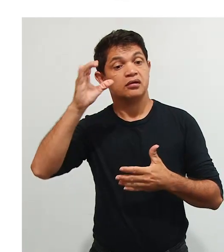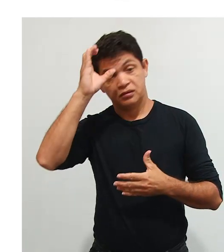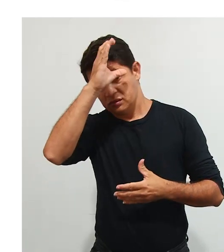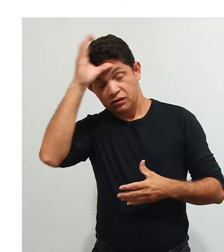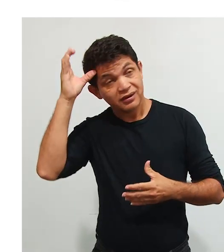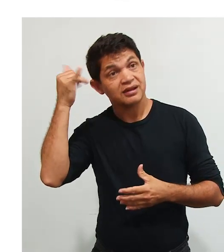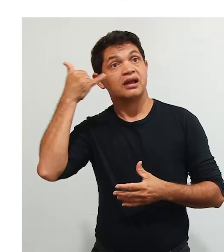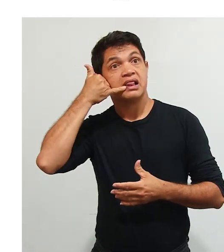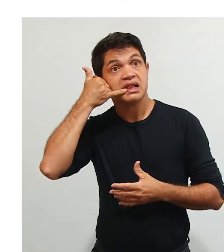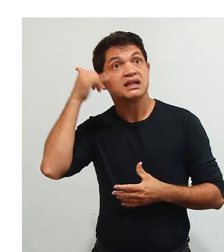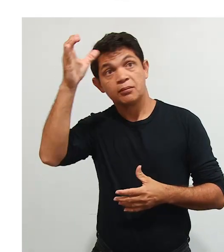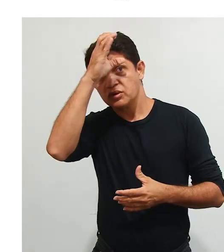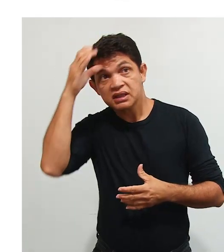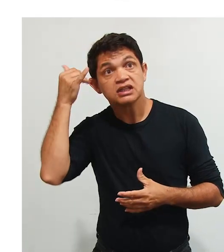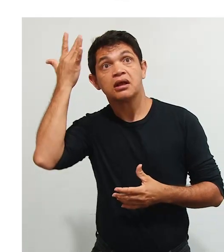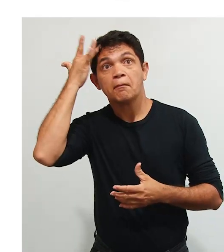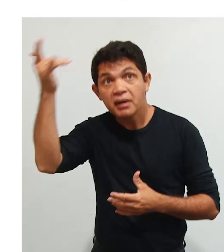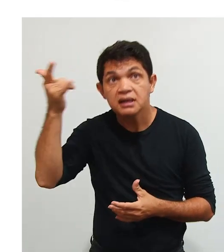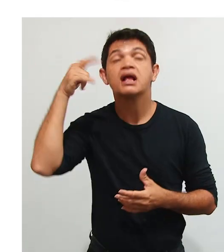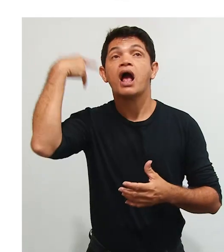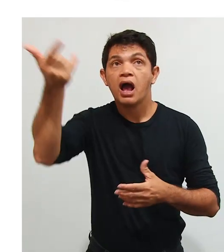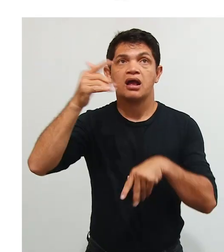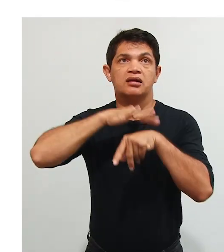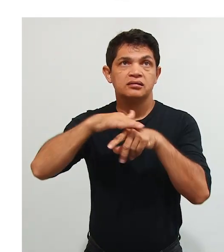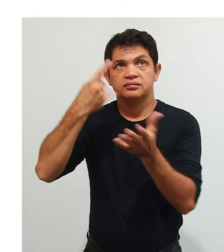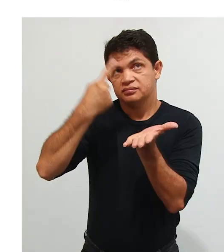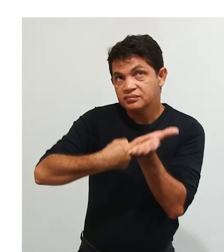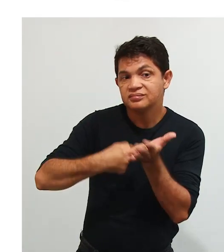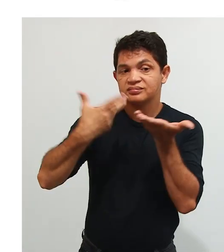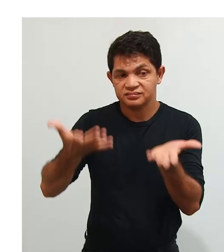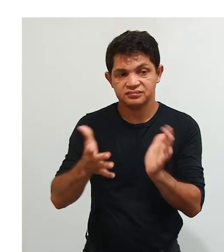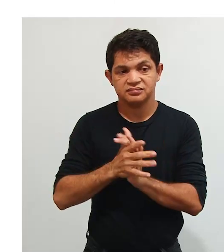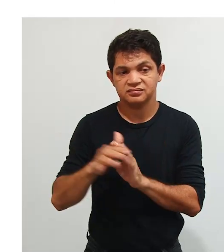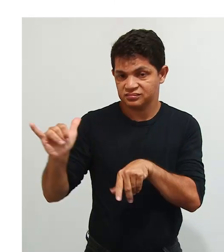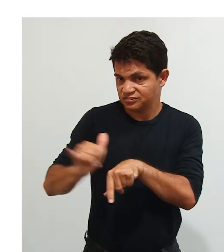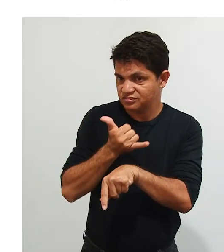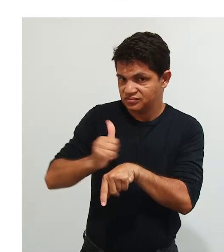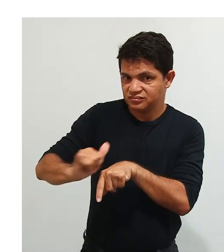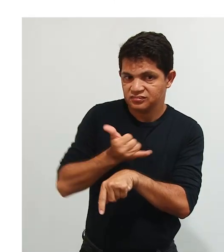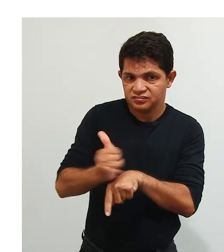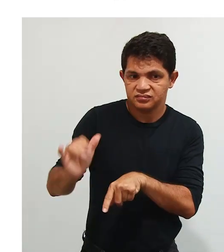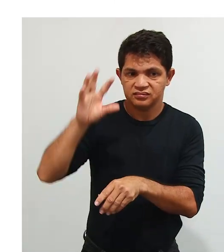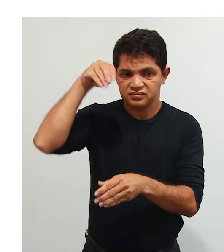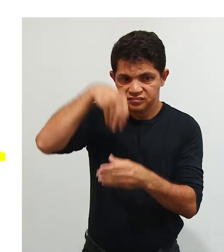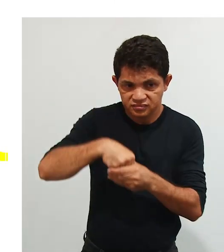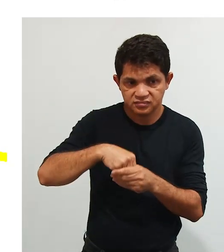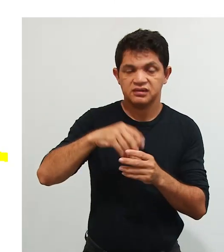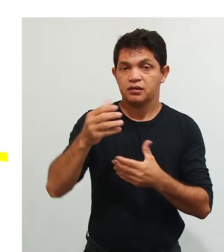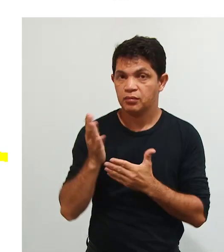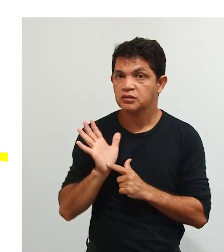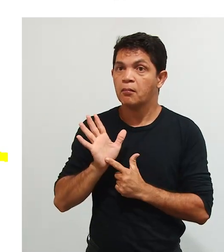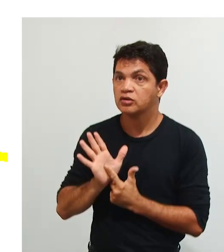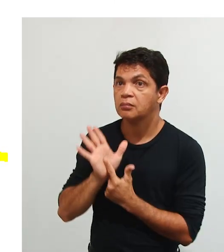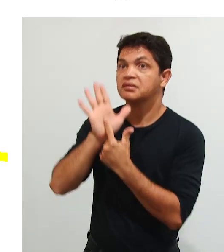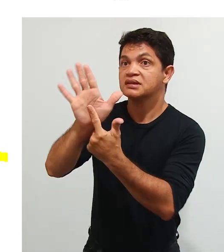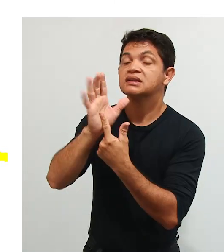até amanhã, está bem? Eu posso repassar a estratégia que você tem que apresentar a ele. O que você